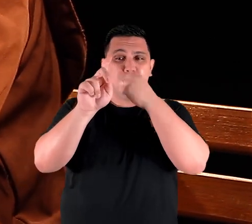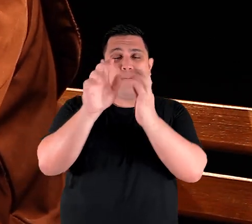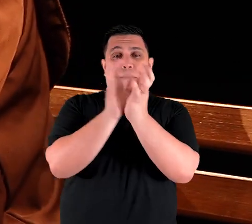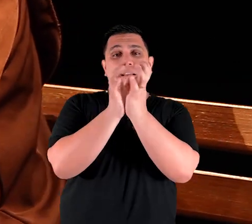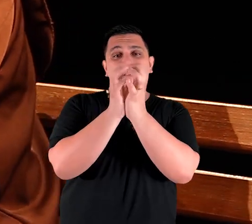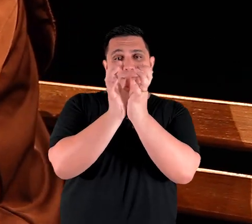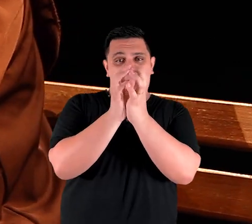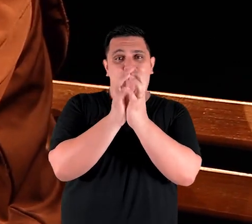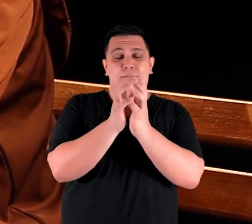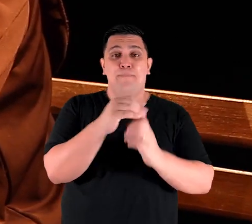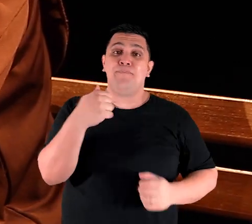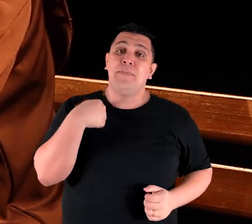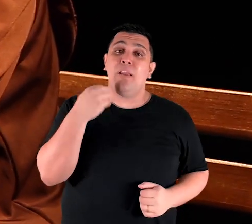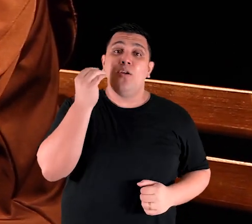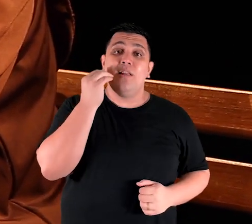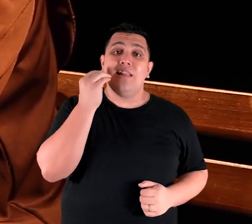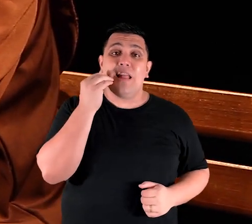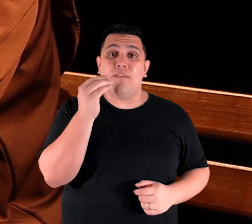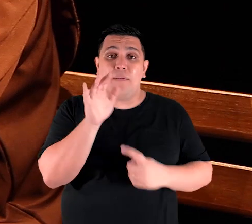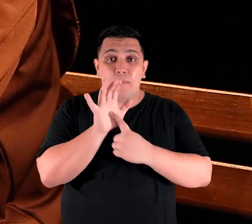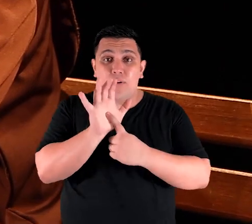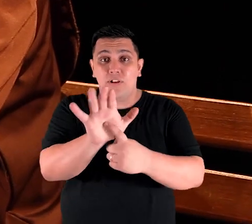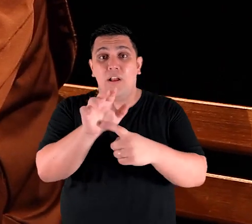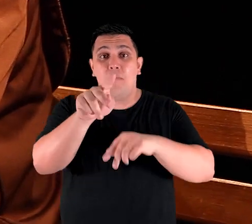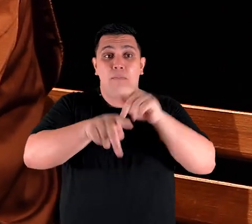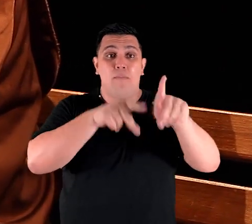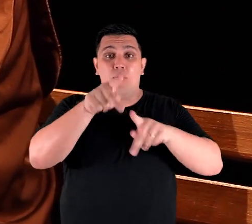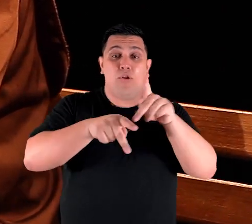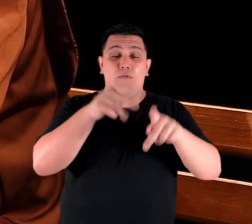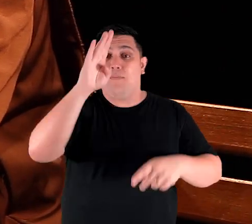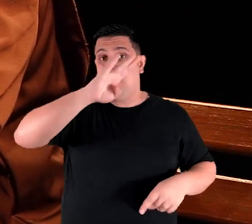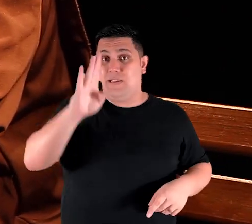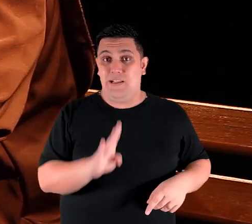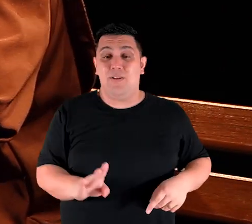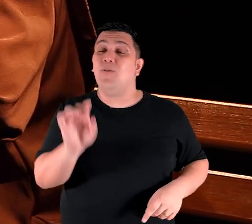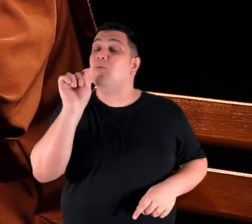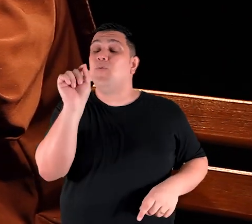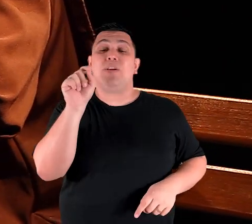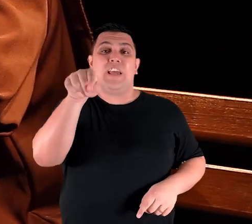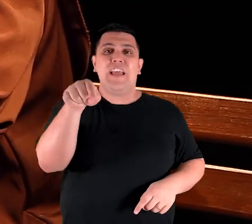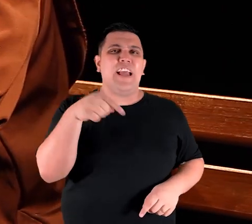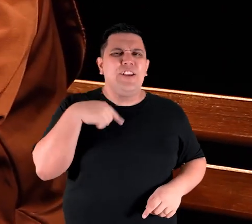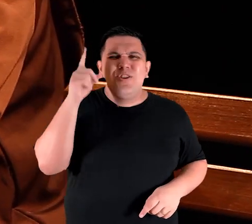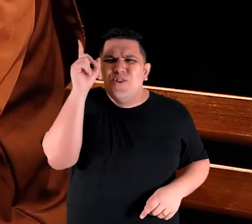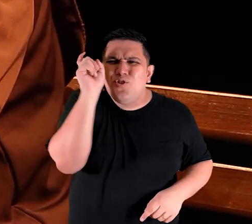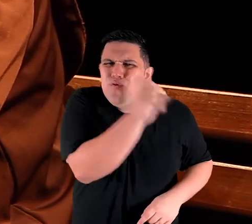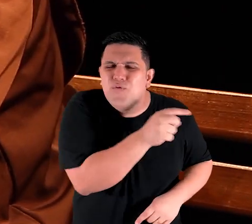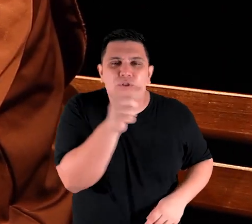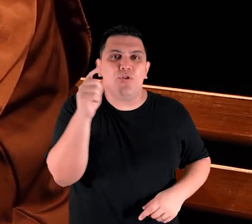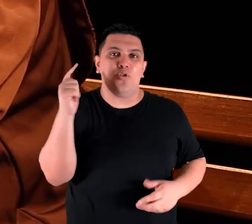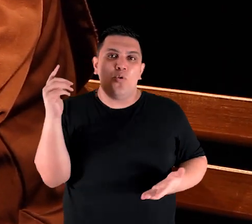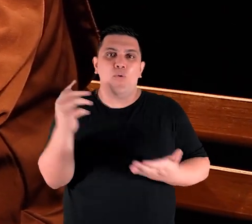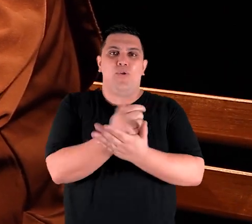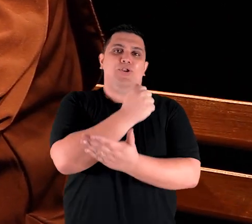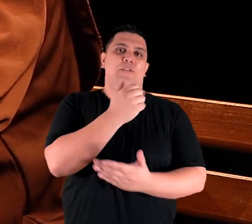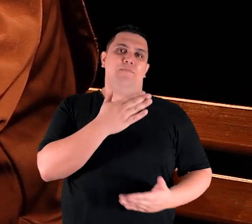tentava trazer para o povo brasileiro aquilo que foi tão difícil de conquistar para